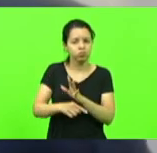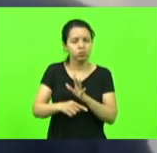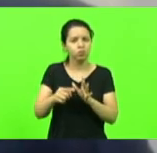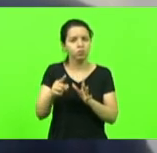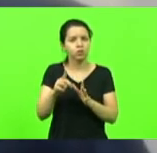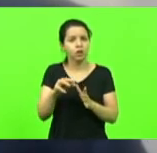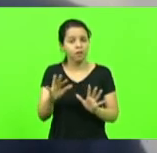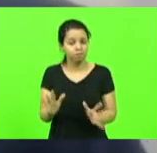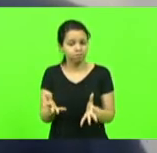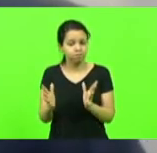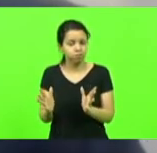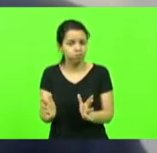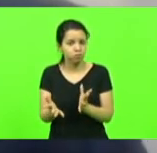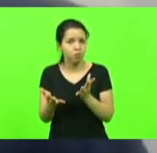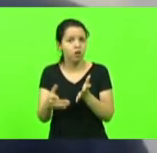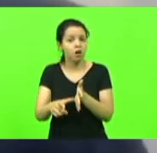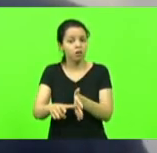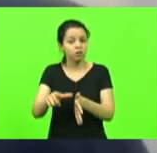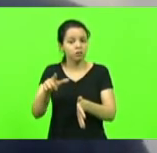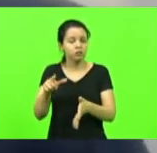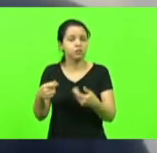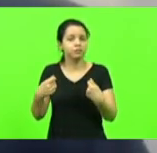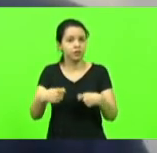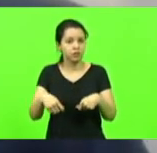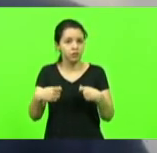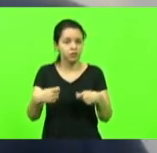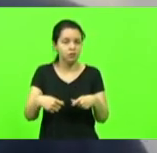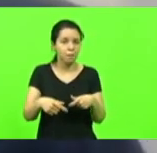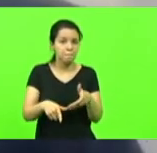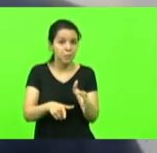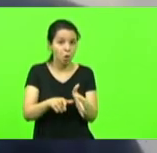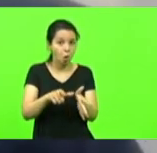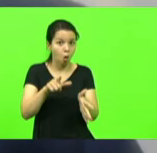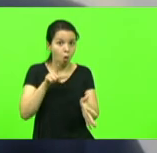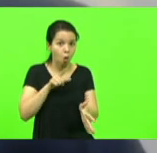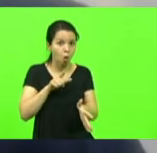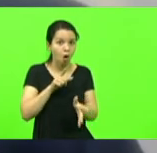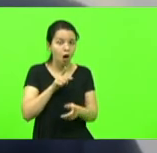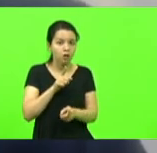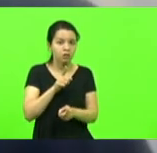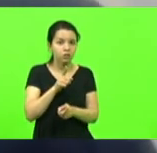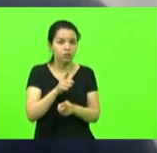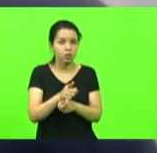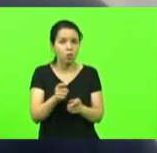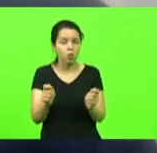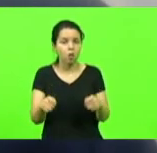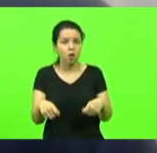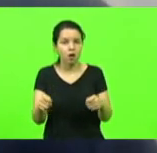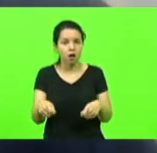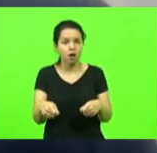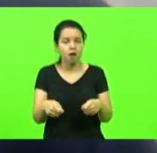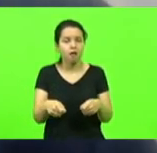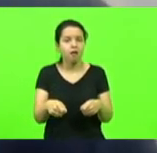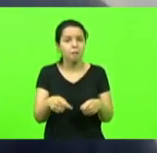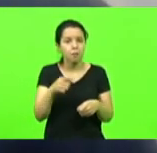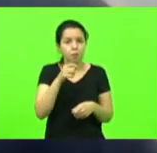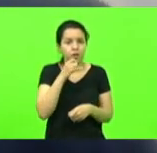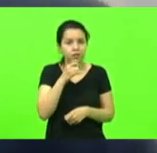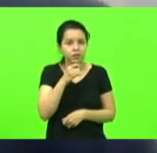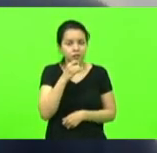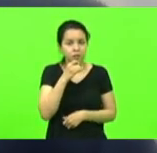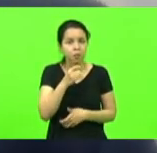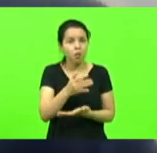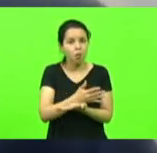estimulação precoce, quanto mais precoce possível, né? E para se ter uma ideia, muitos pacientinhos, eles